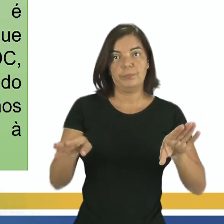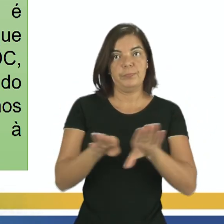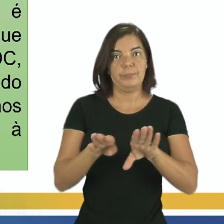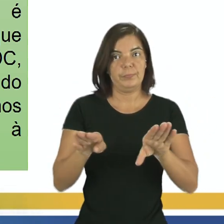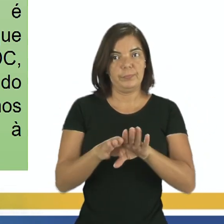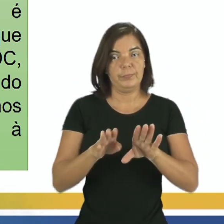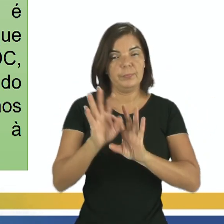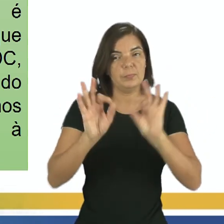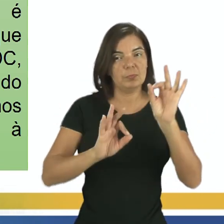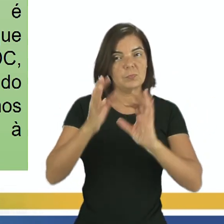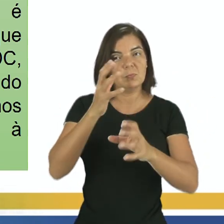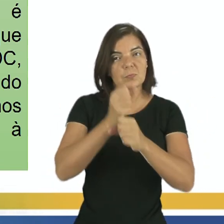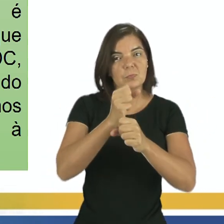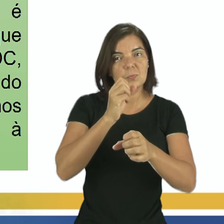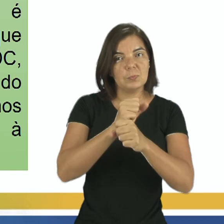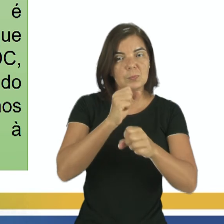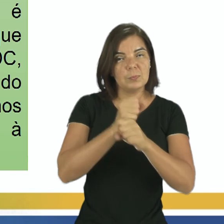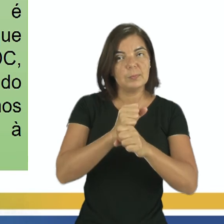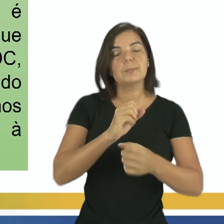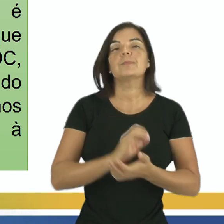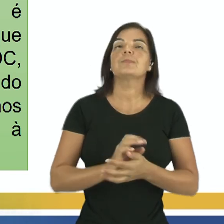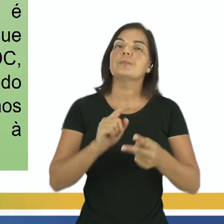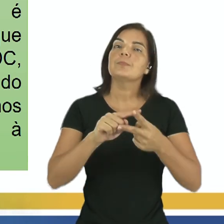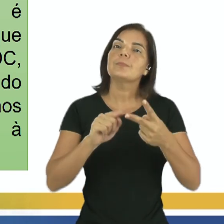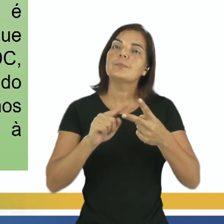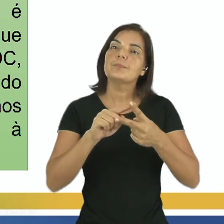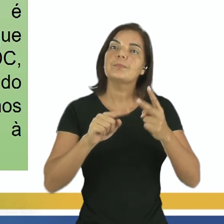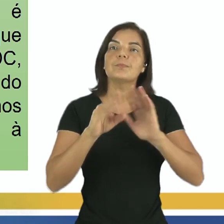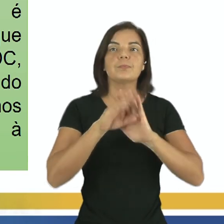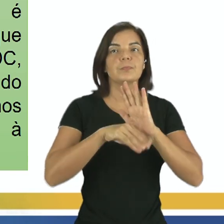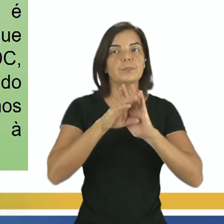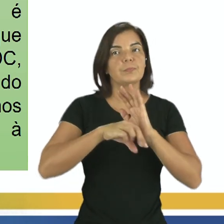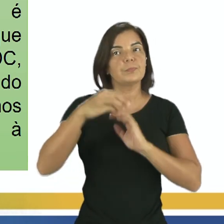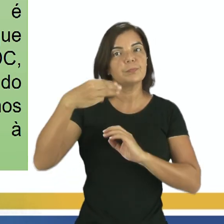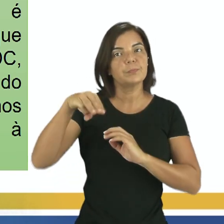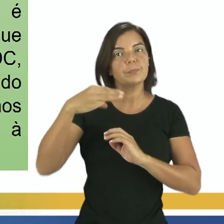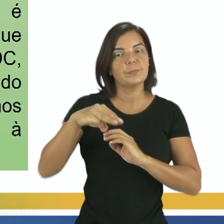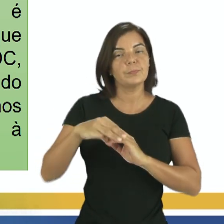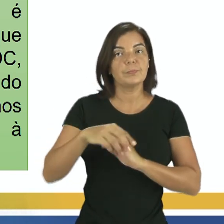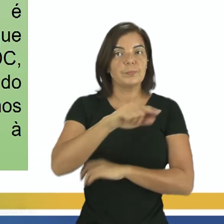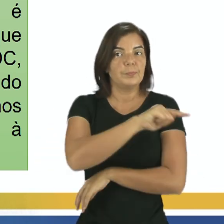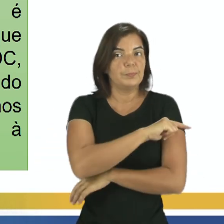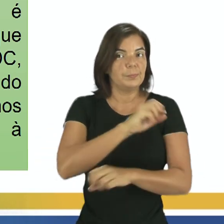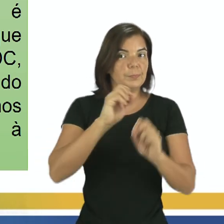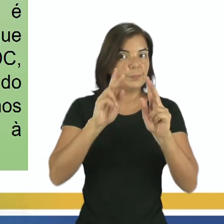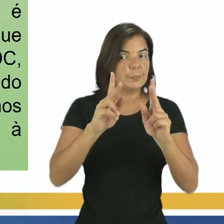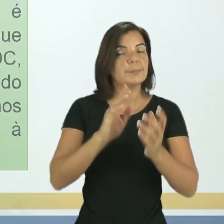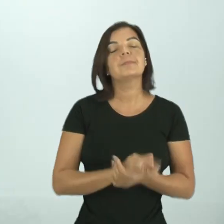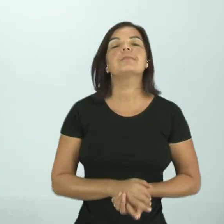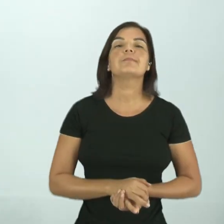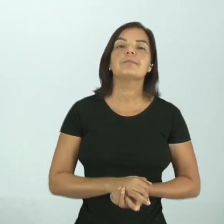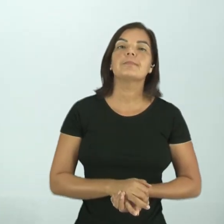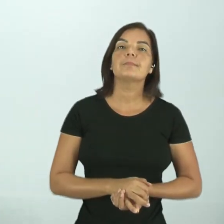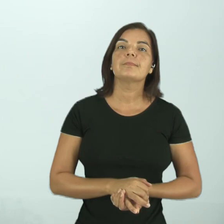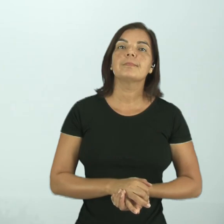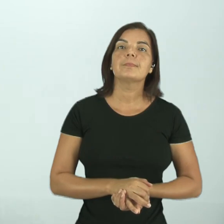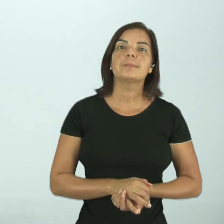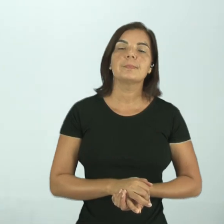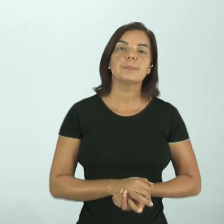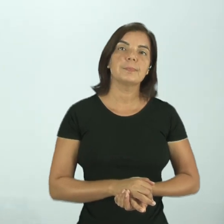como a forma de cálculo desses dois conteúdos de matemática aí do 7º ano, ok? Então, voltando aqui para